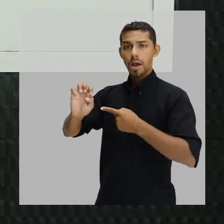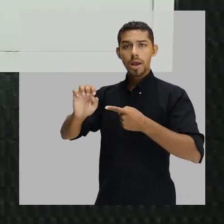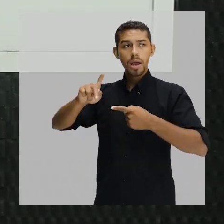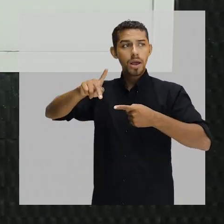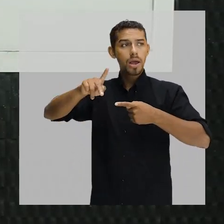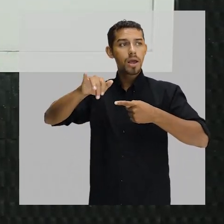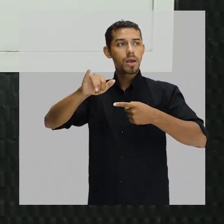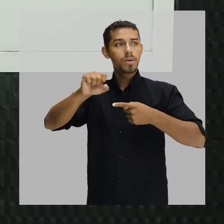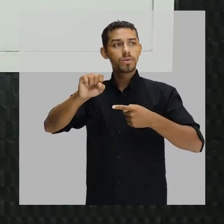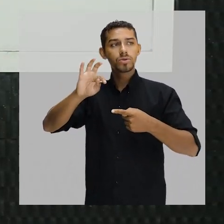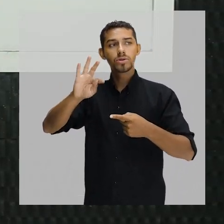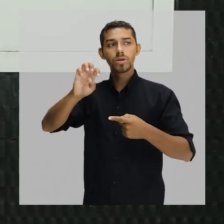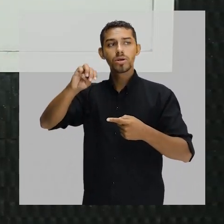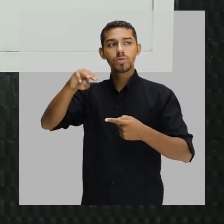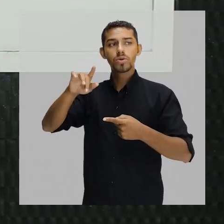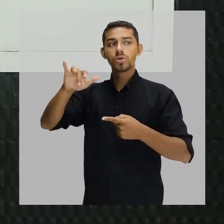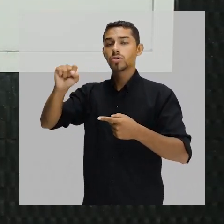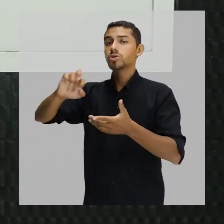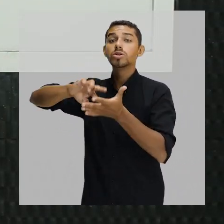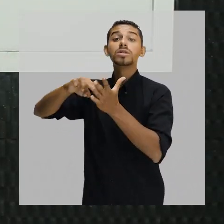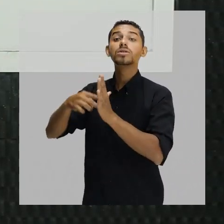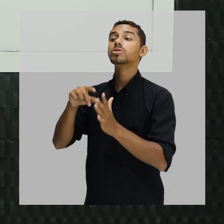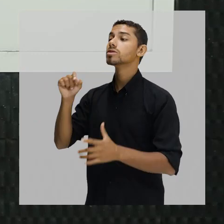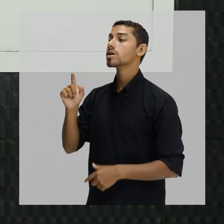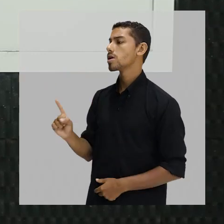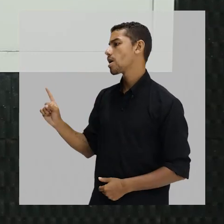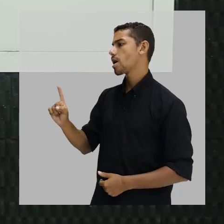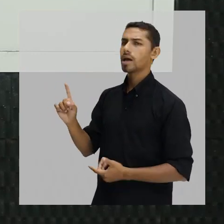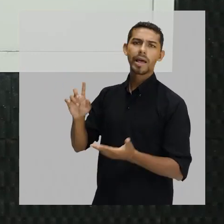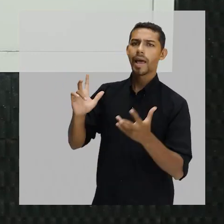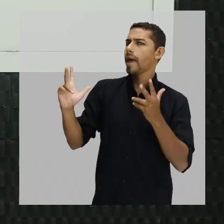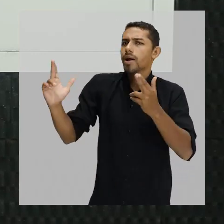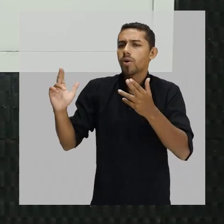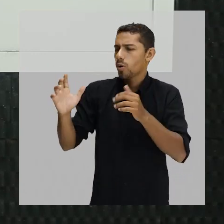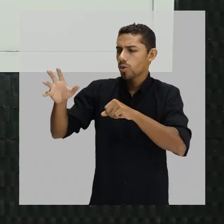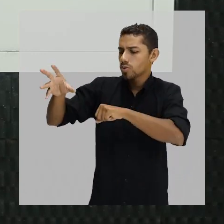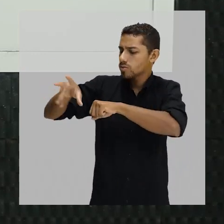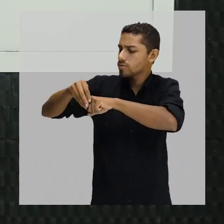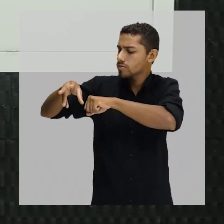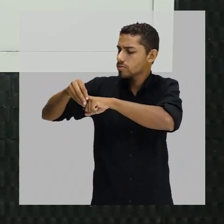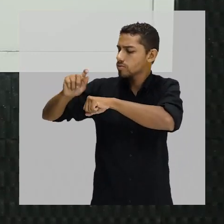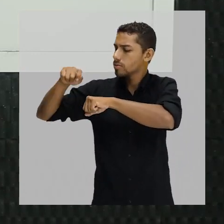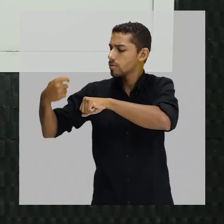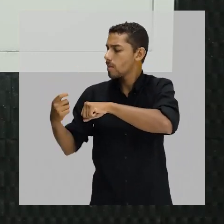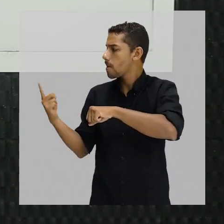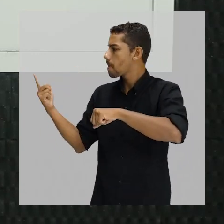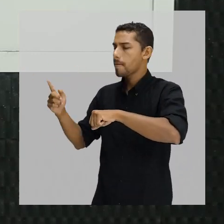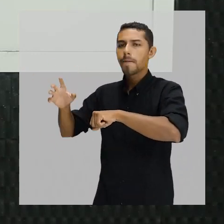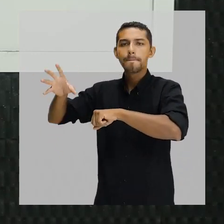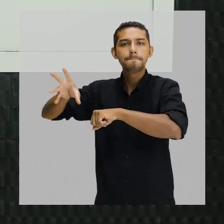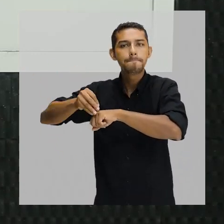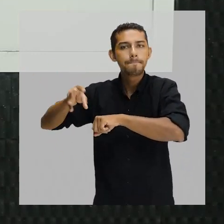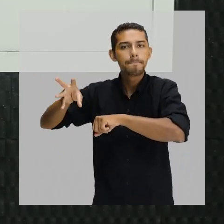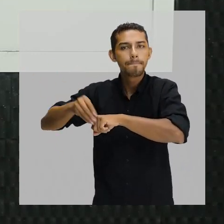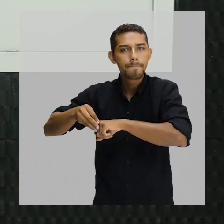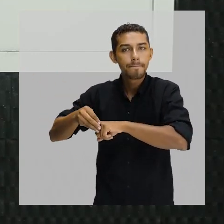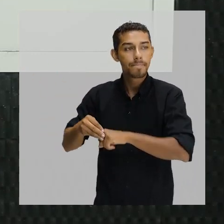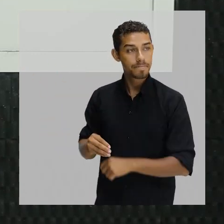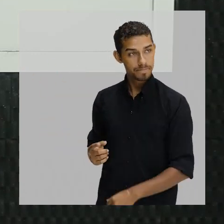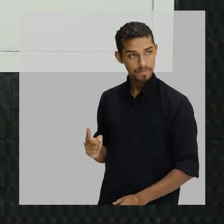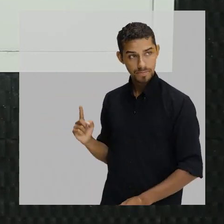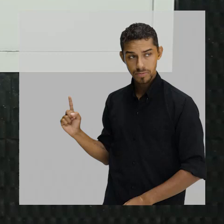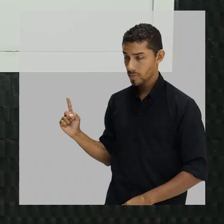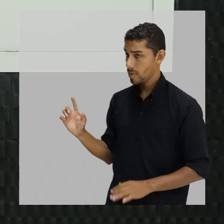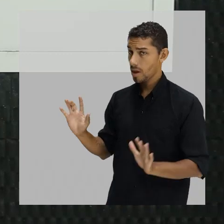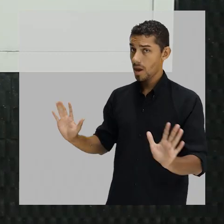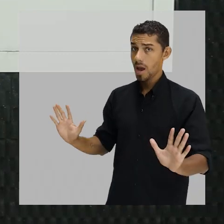conhecimento, tá? Olha só, a epistemologia se refere à expressão conhecimento. Agora, entenda uma coisa,